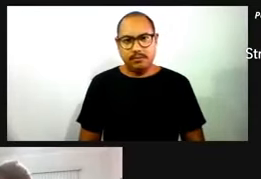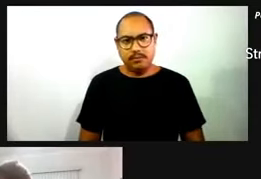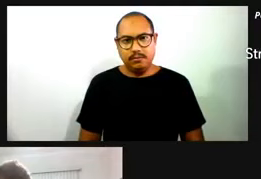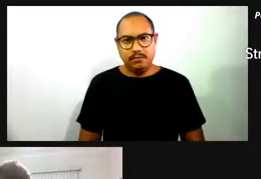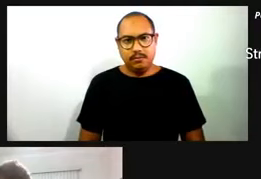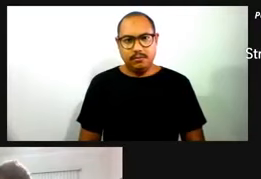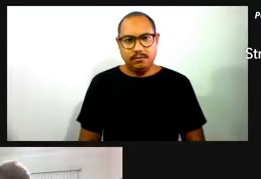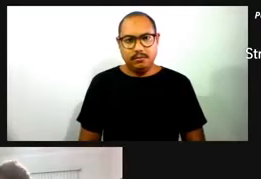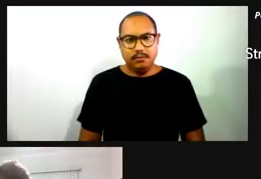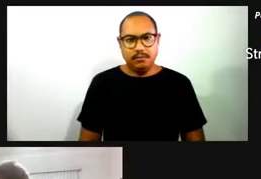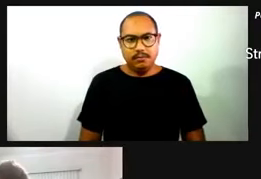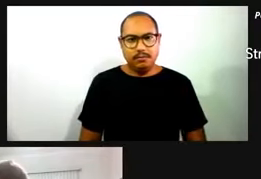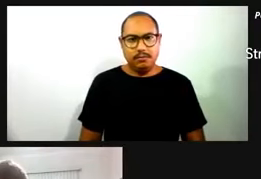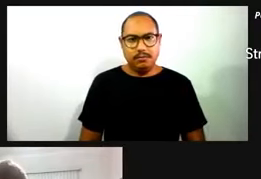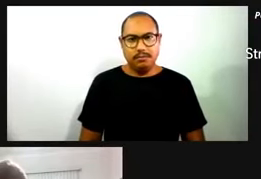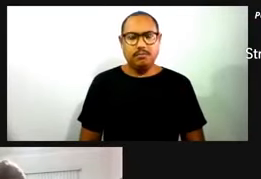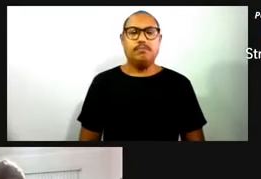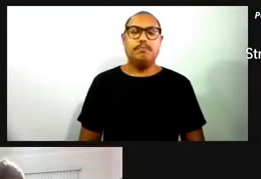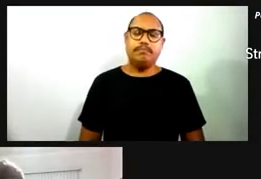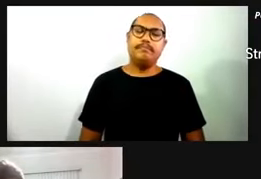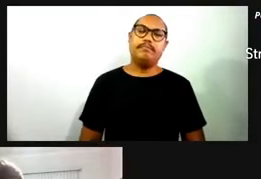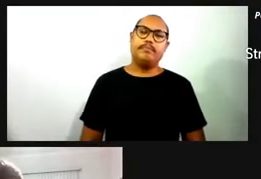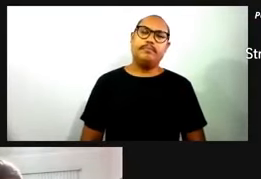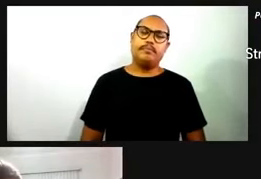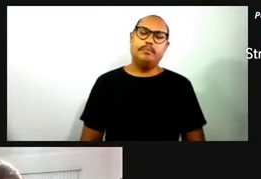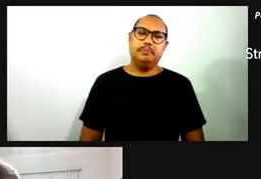Exatamente. Mas é isso.